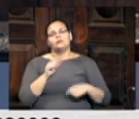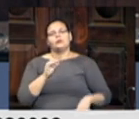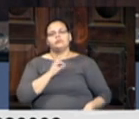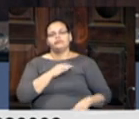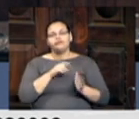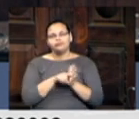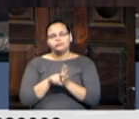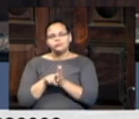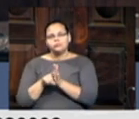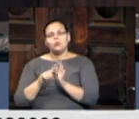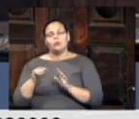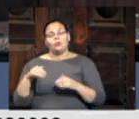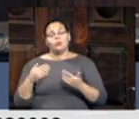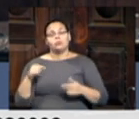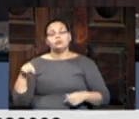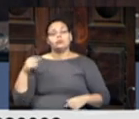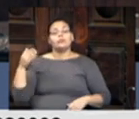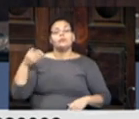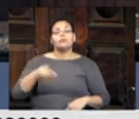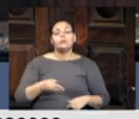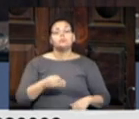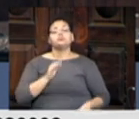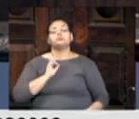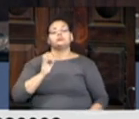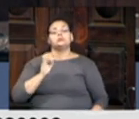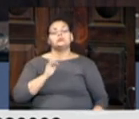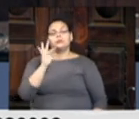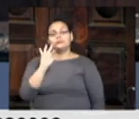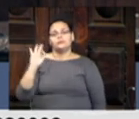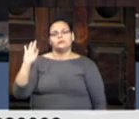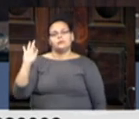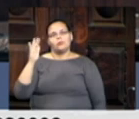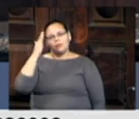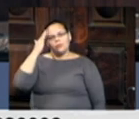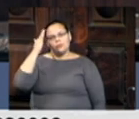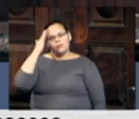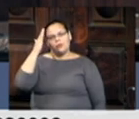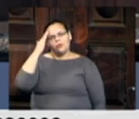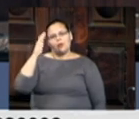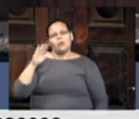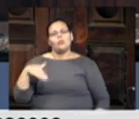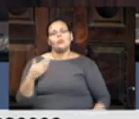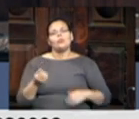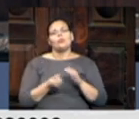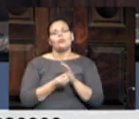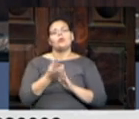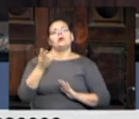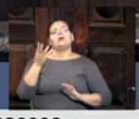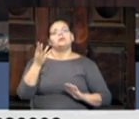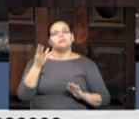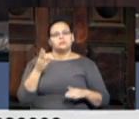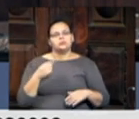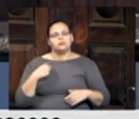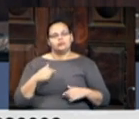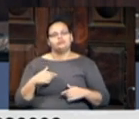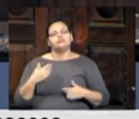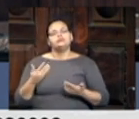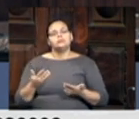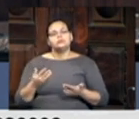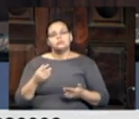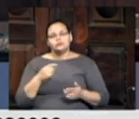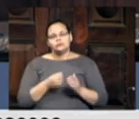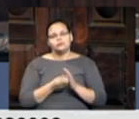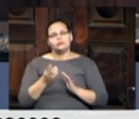Quando nós fomos à Polícia Federal saber o seguinte: quantas autuações foram